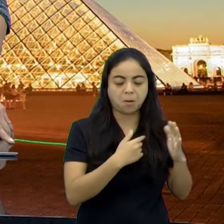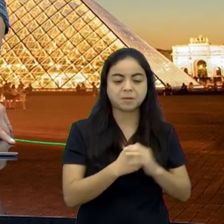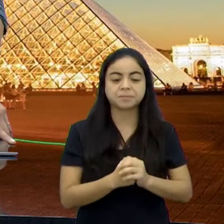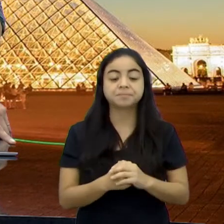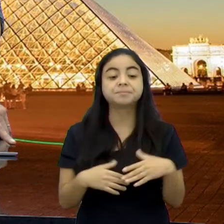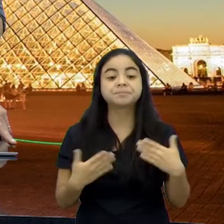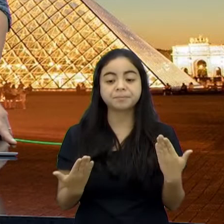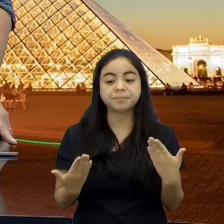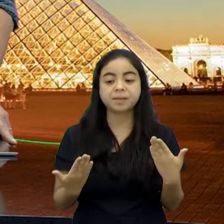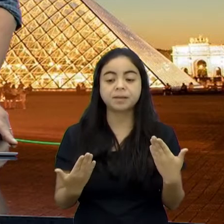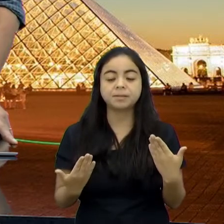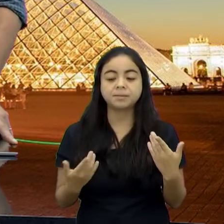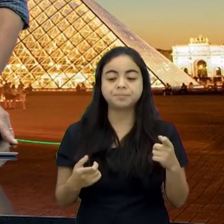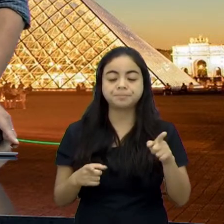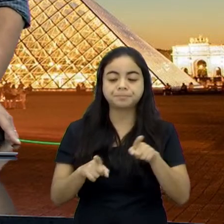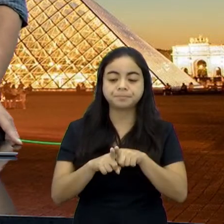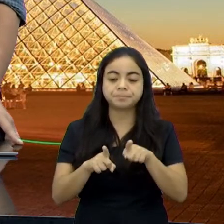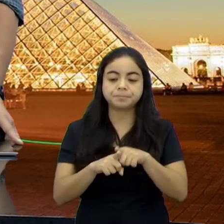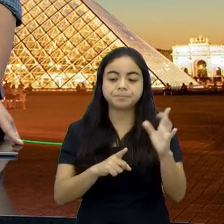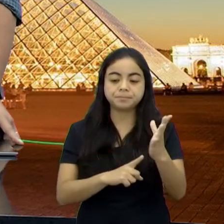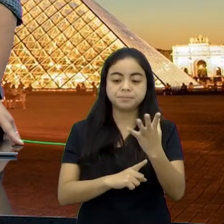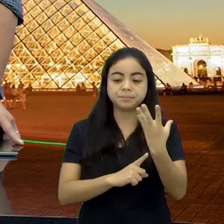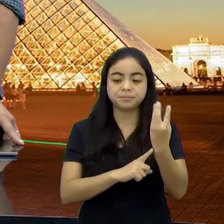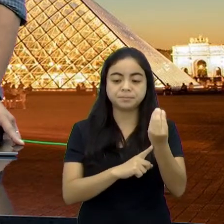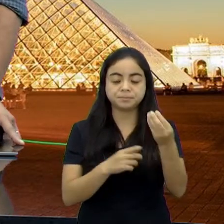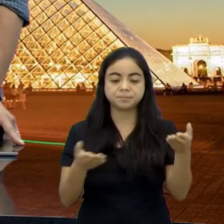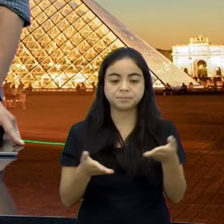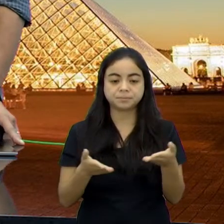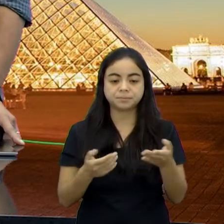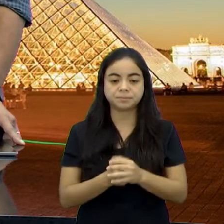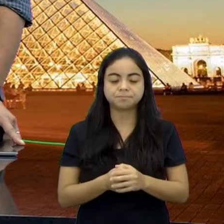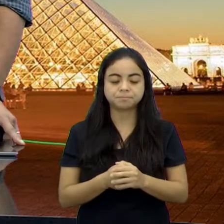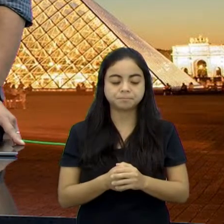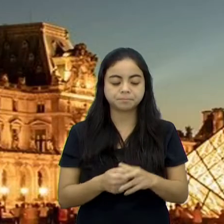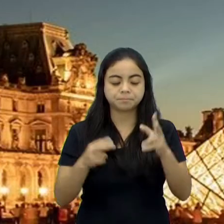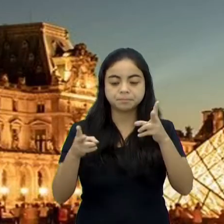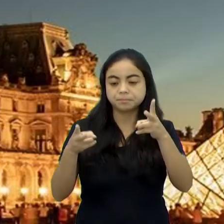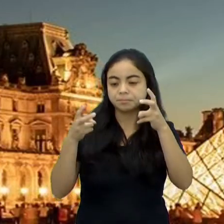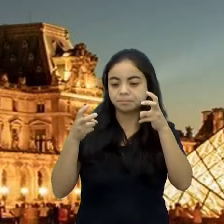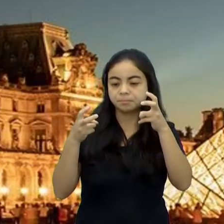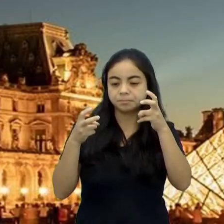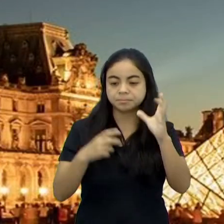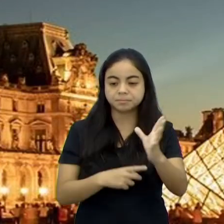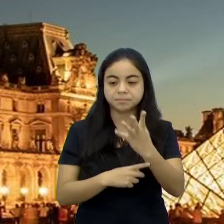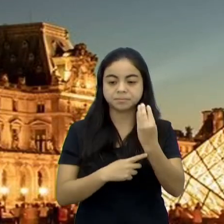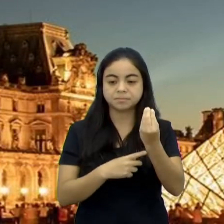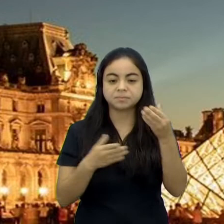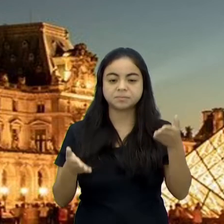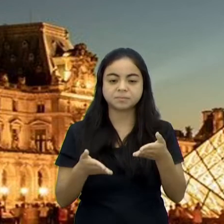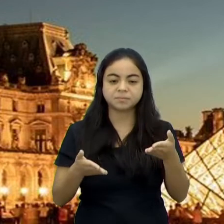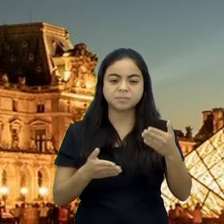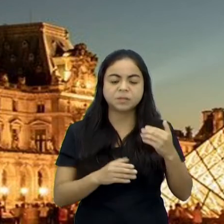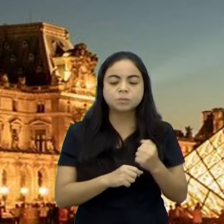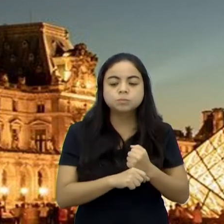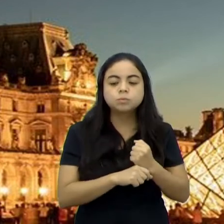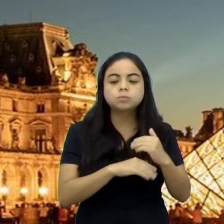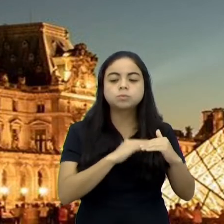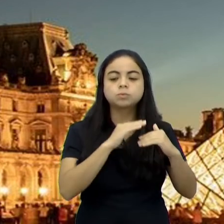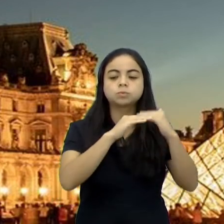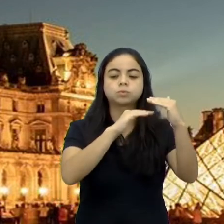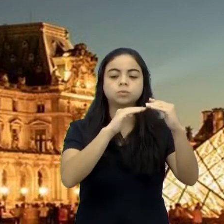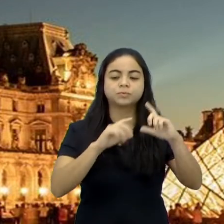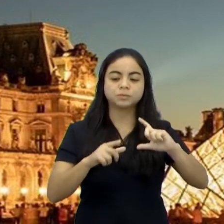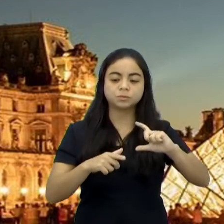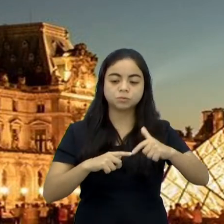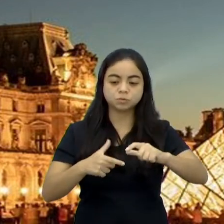fala de arte contemporânea, né, Promauro, a gente percebe que a arte contemporânea ela está em construção. Isso. O meme é uma